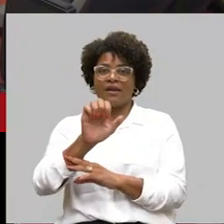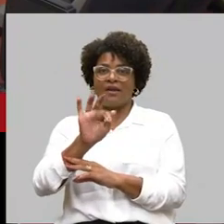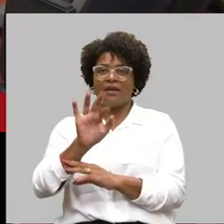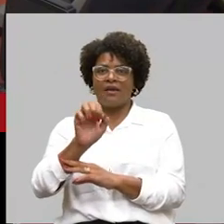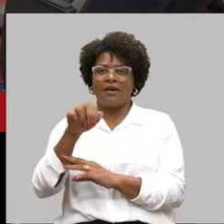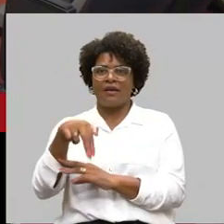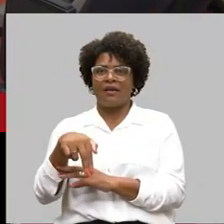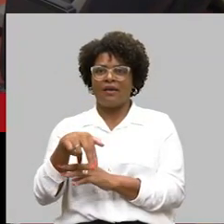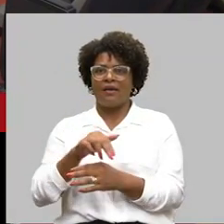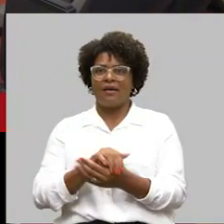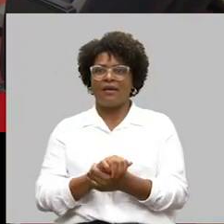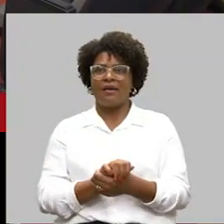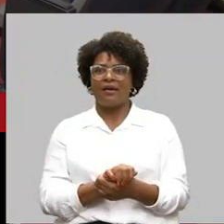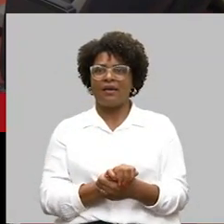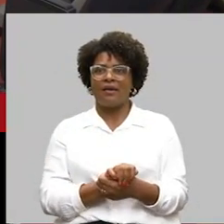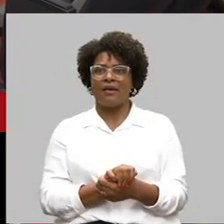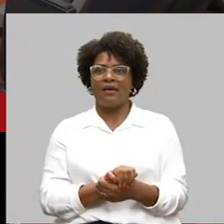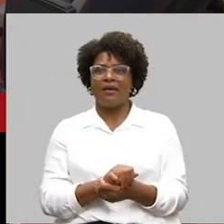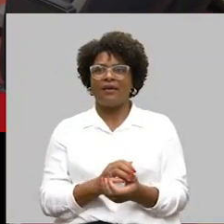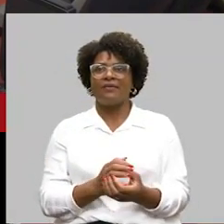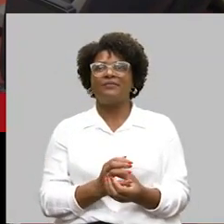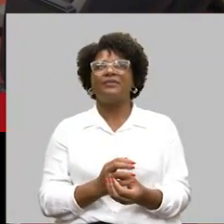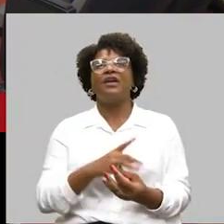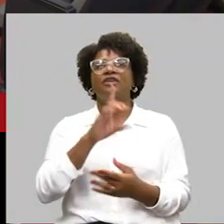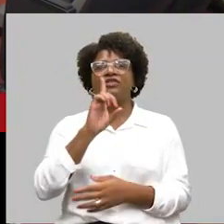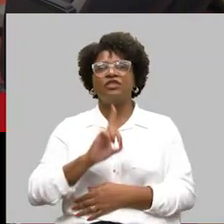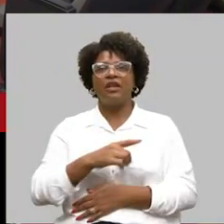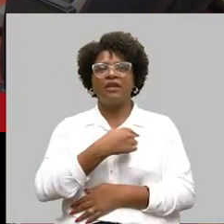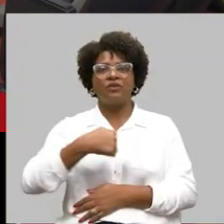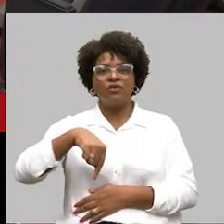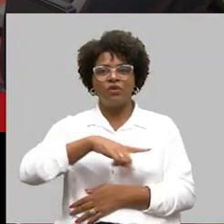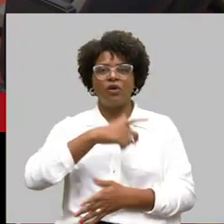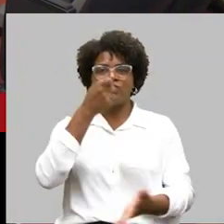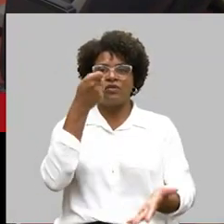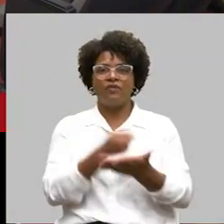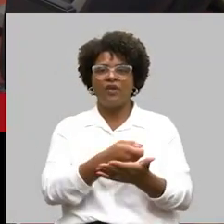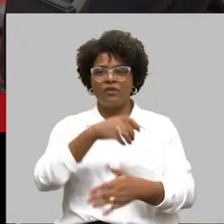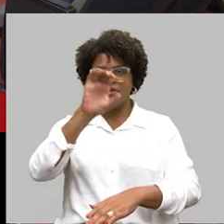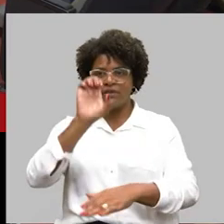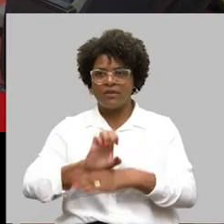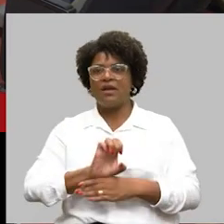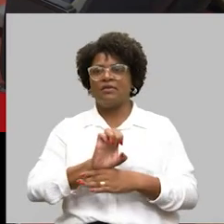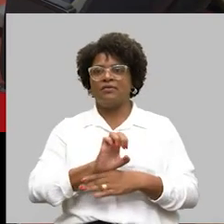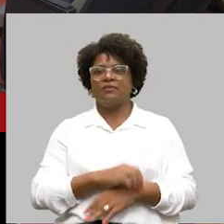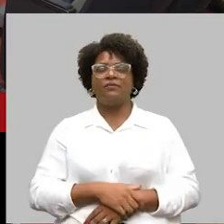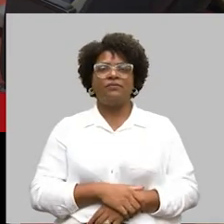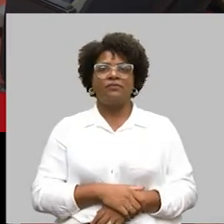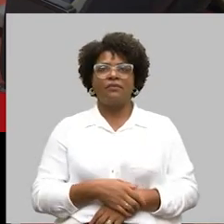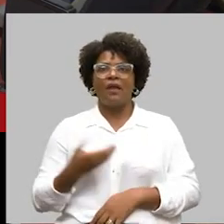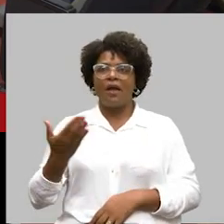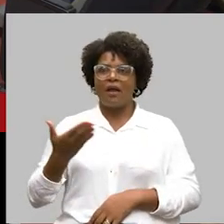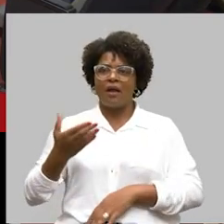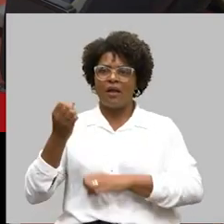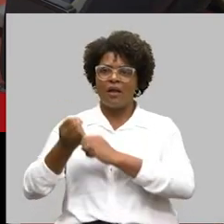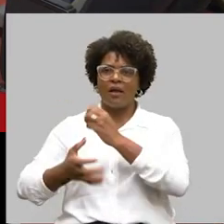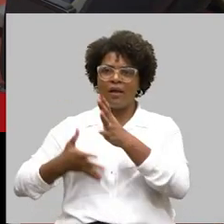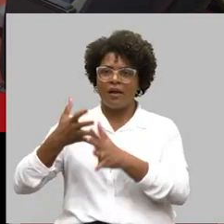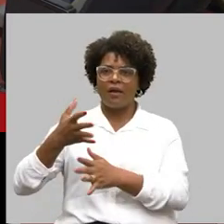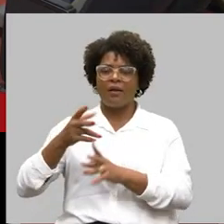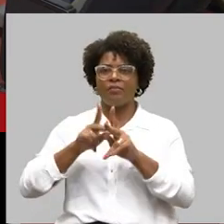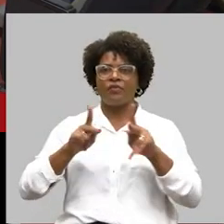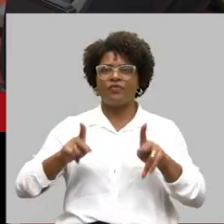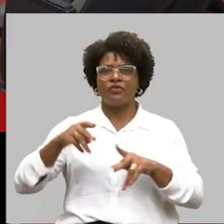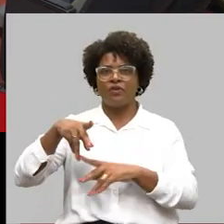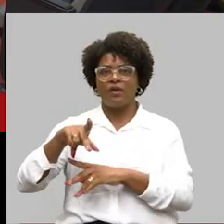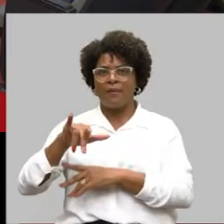direito nosso dever do Estado Muito obrigado vamos ouvir agora Maria Professora Maria Isabel representando